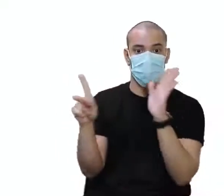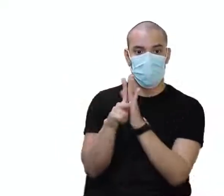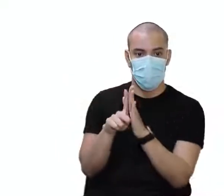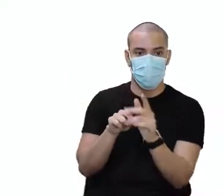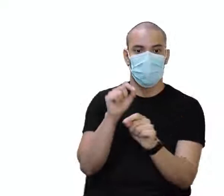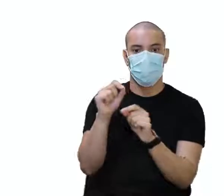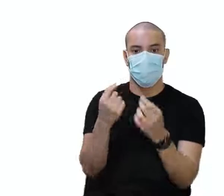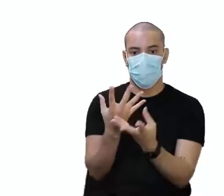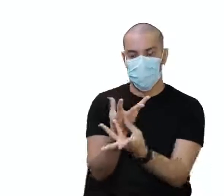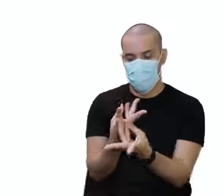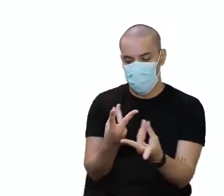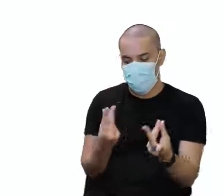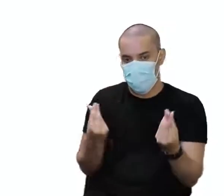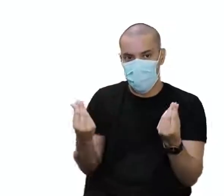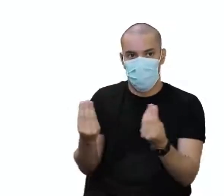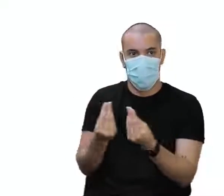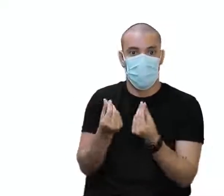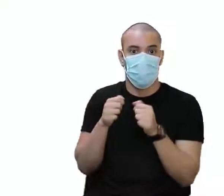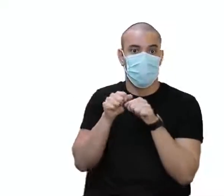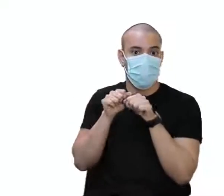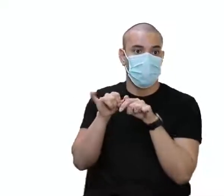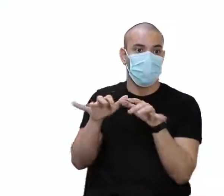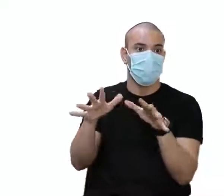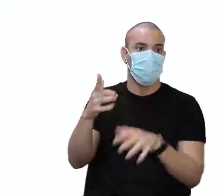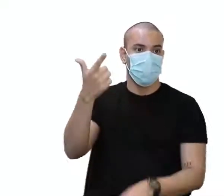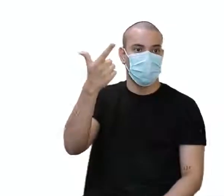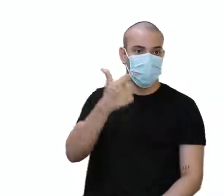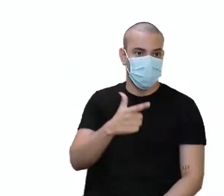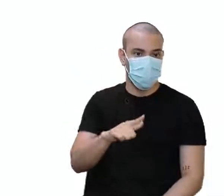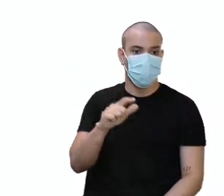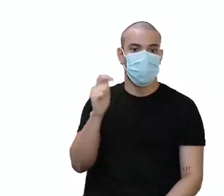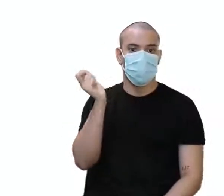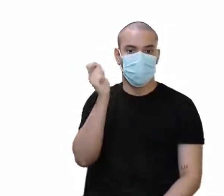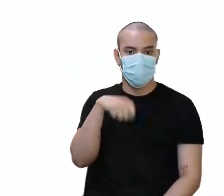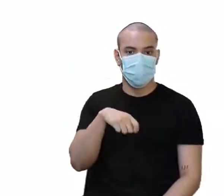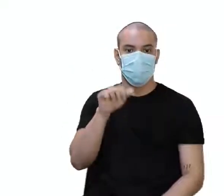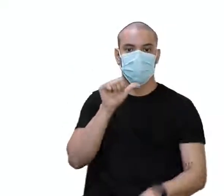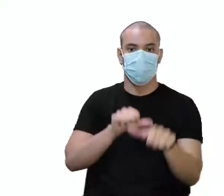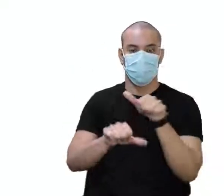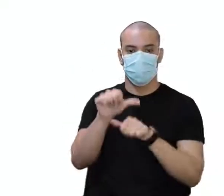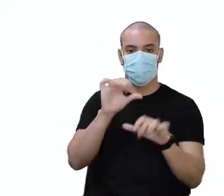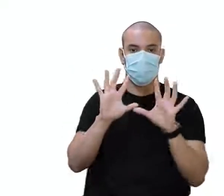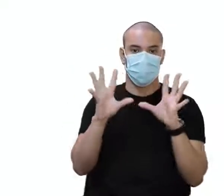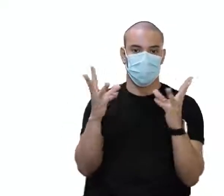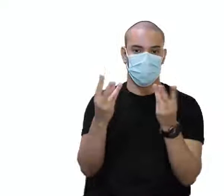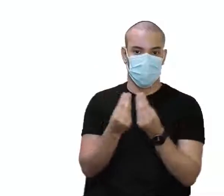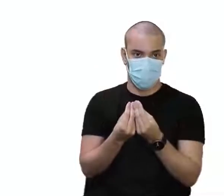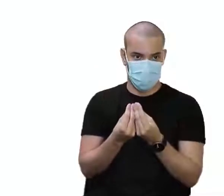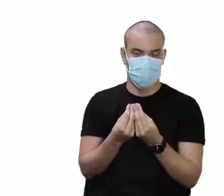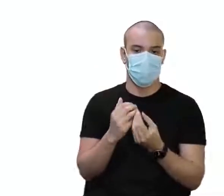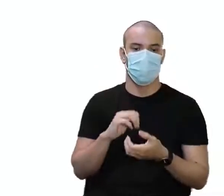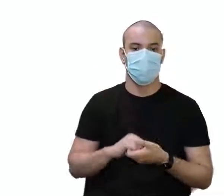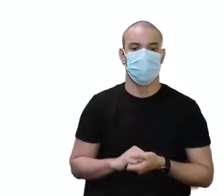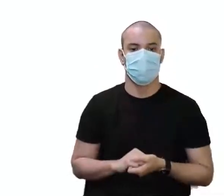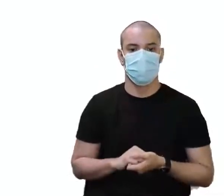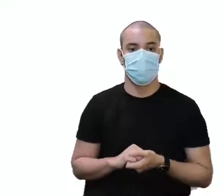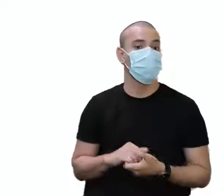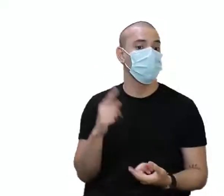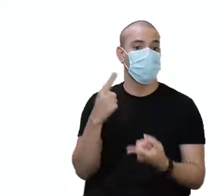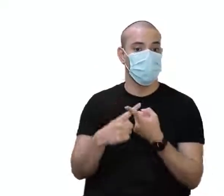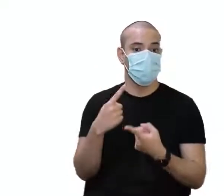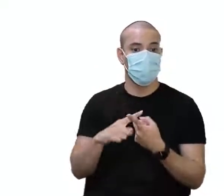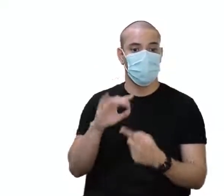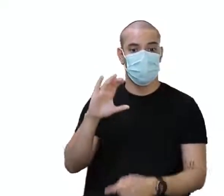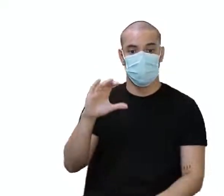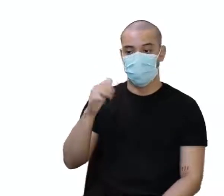passando essas substâncias orgânicas para novamente serem transformadas em substâncias inorgânicas, né? Como